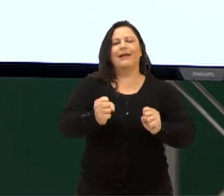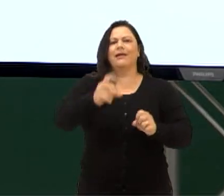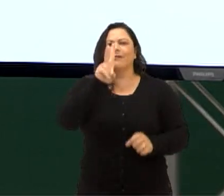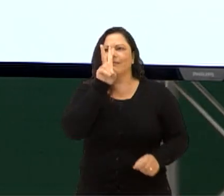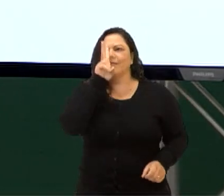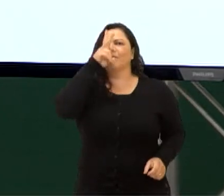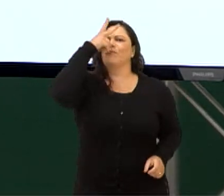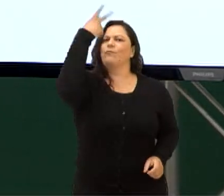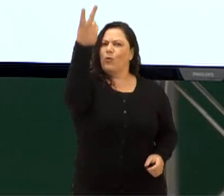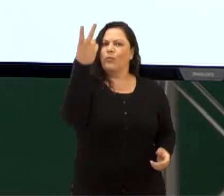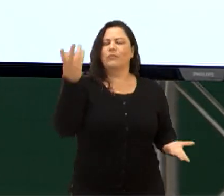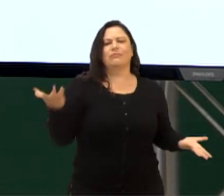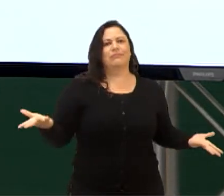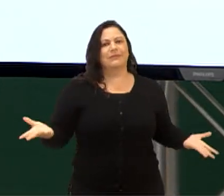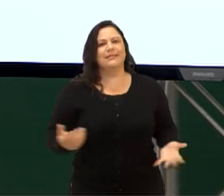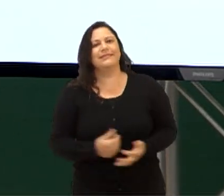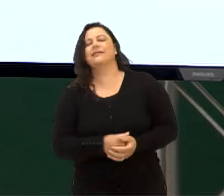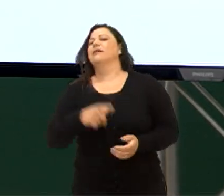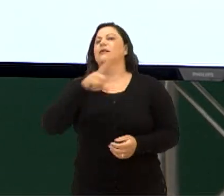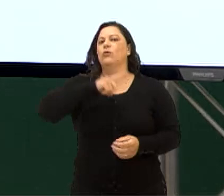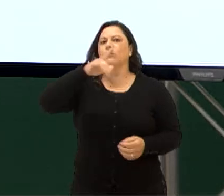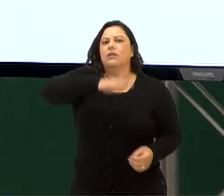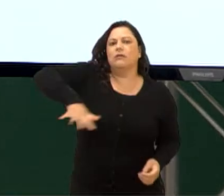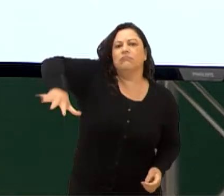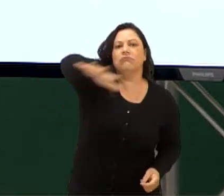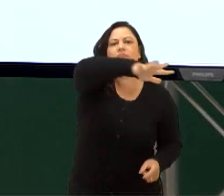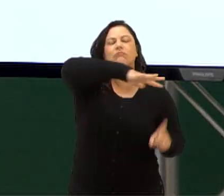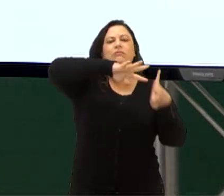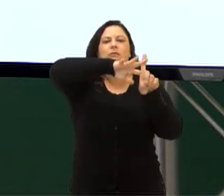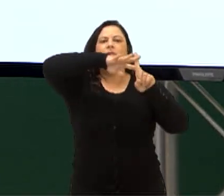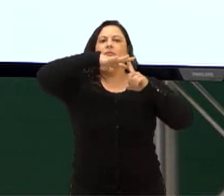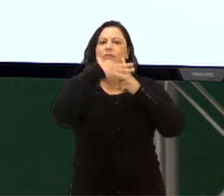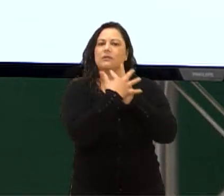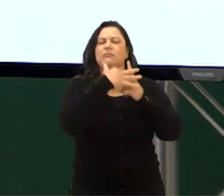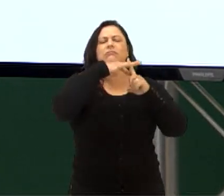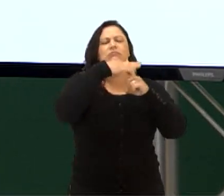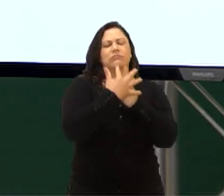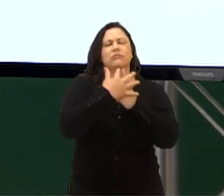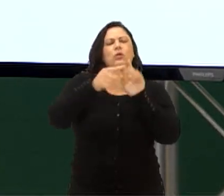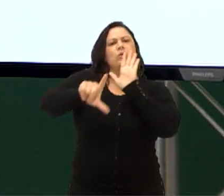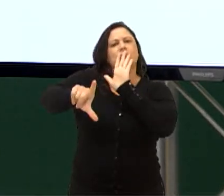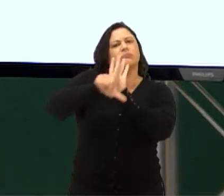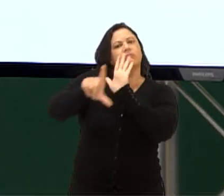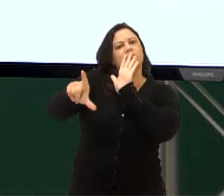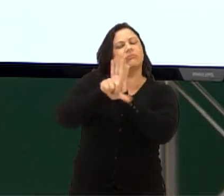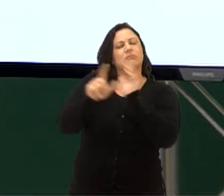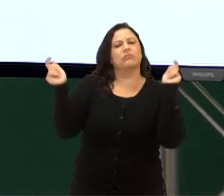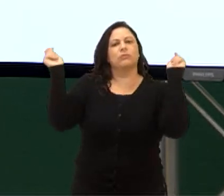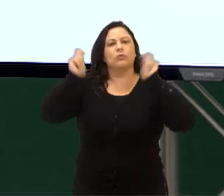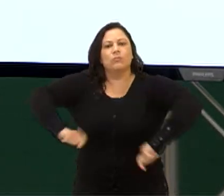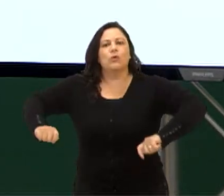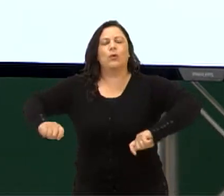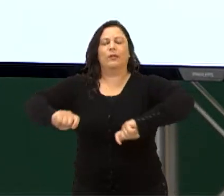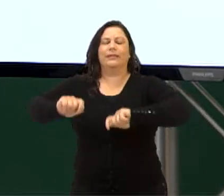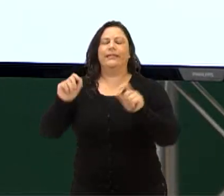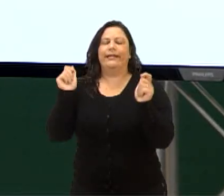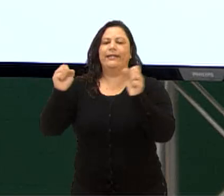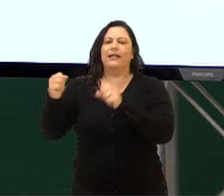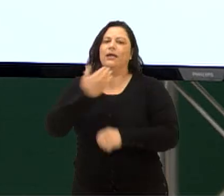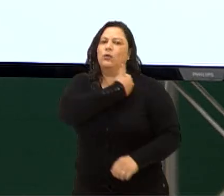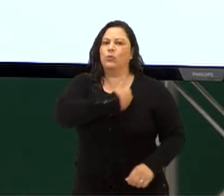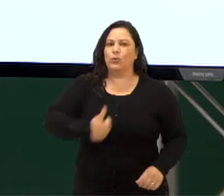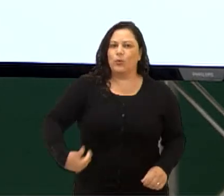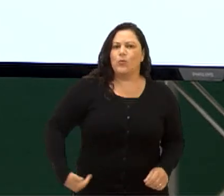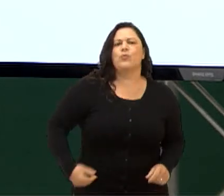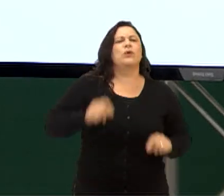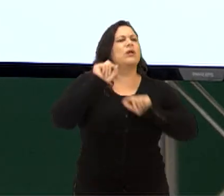relação tensa que existe na sociedade, qual é a legitimidade do poder do Estado, afinal de contas, qual é a finalidade da